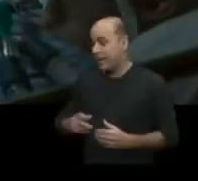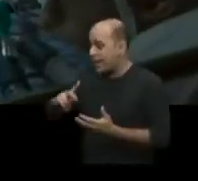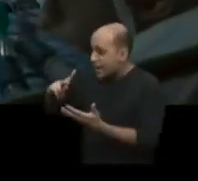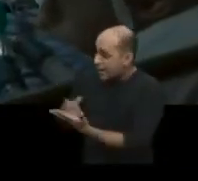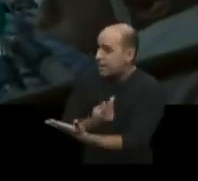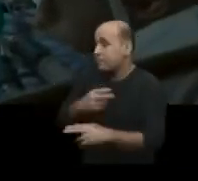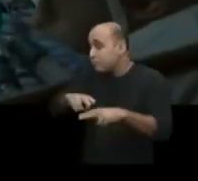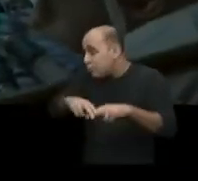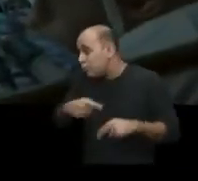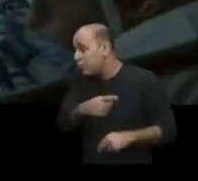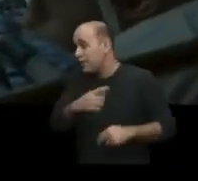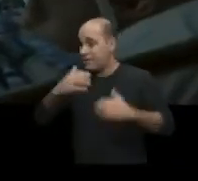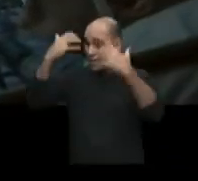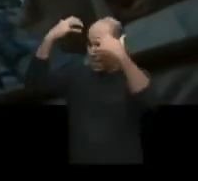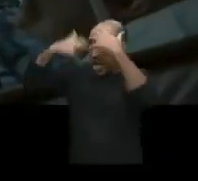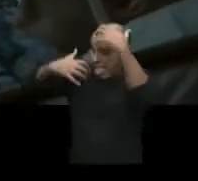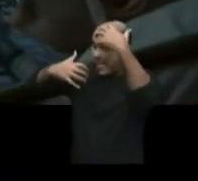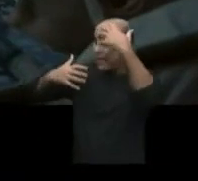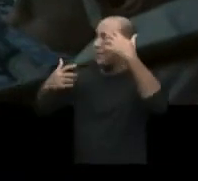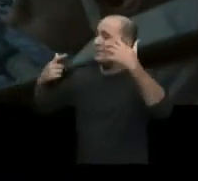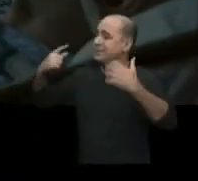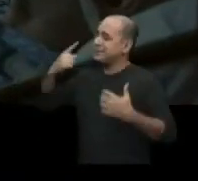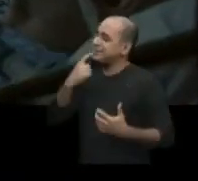quadro de morte cerebral.